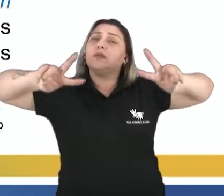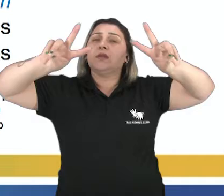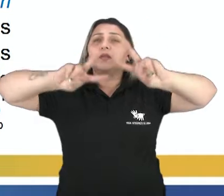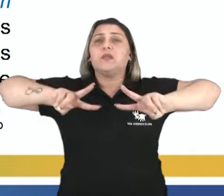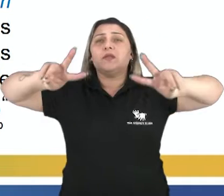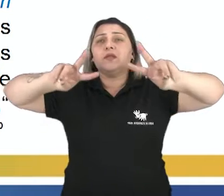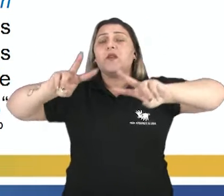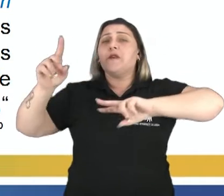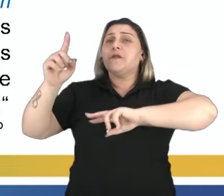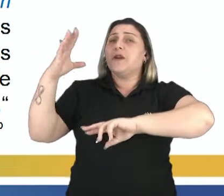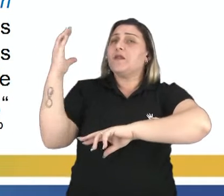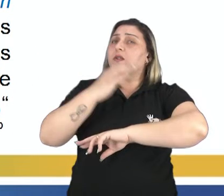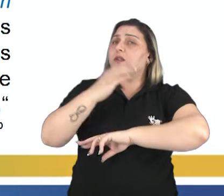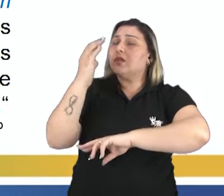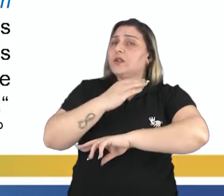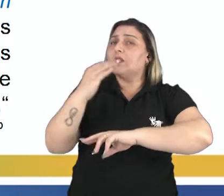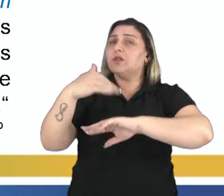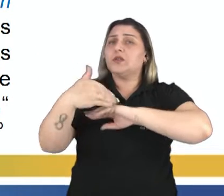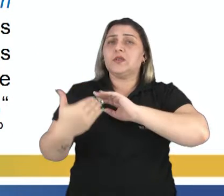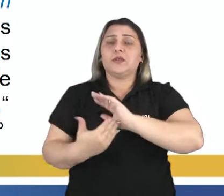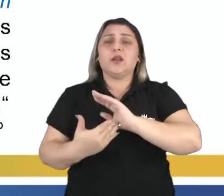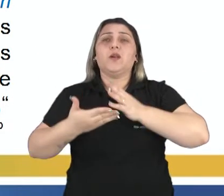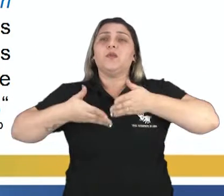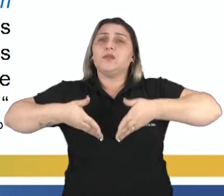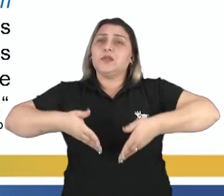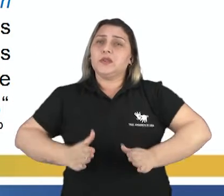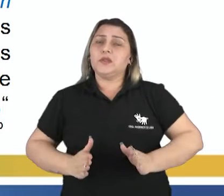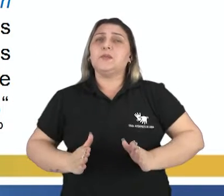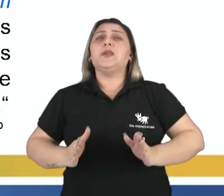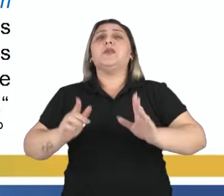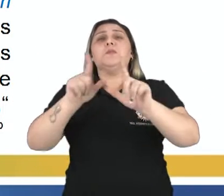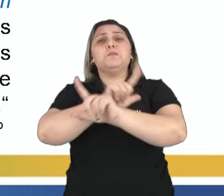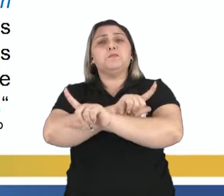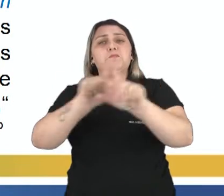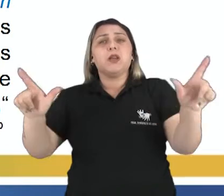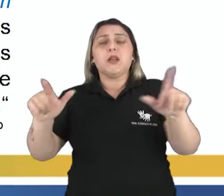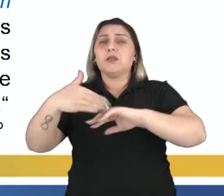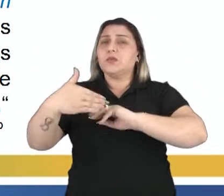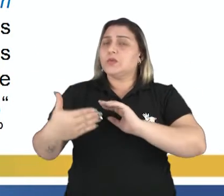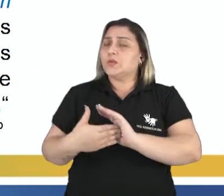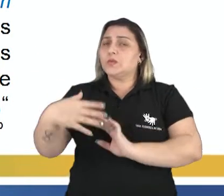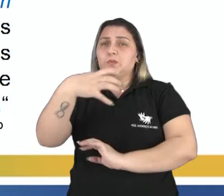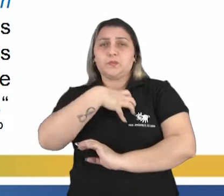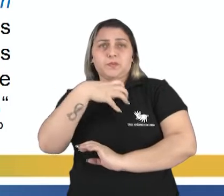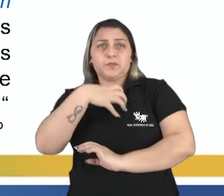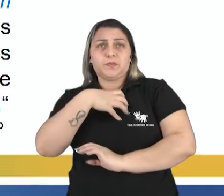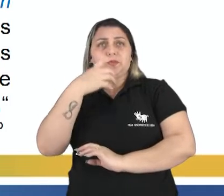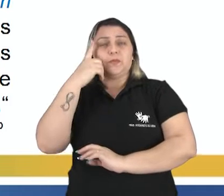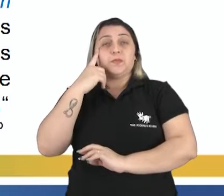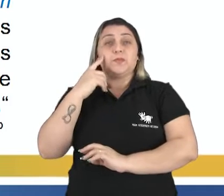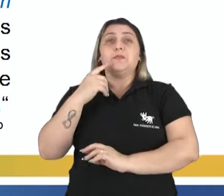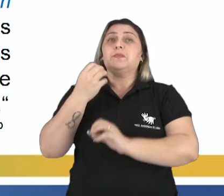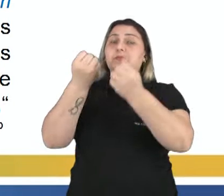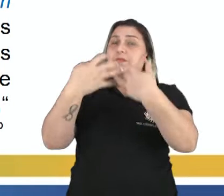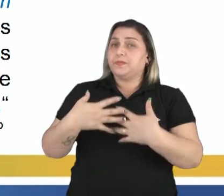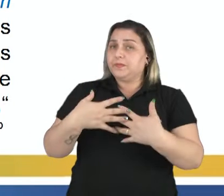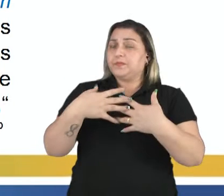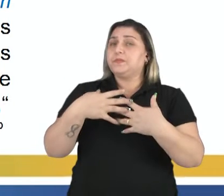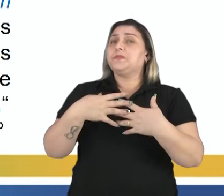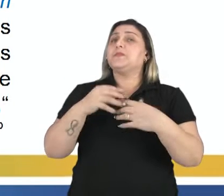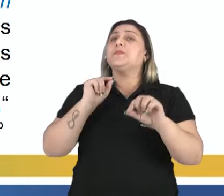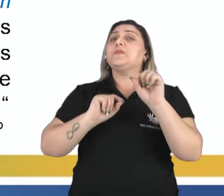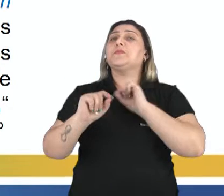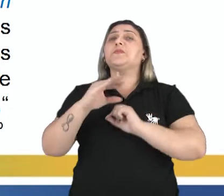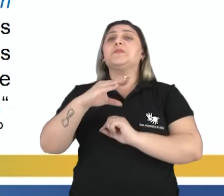enquanto velocidade absoluta, o nascimento e esvaziamento de todas as formas possíveis. Ele vai definimos